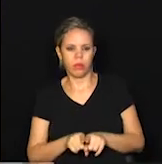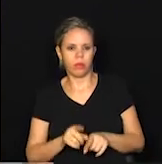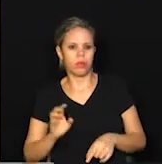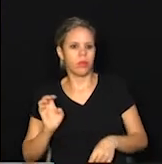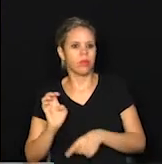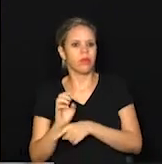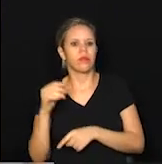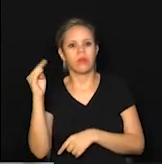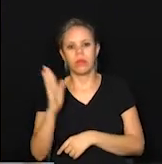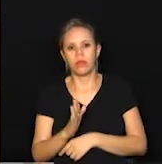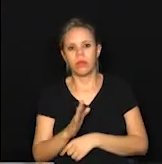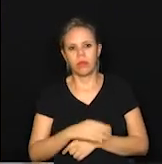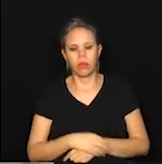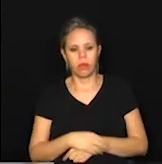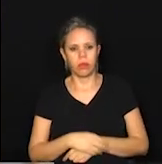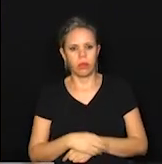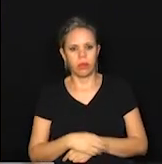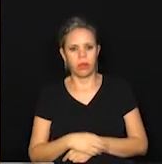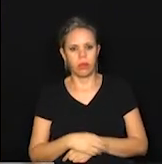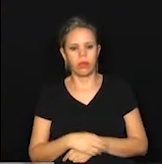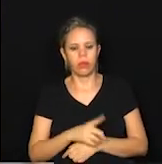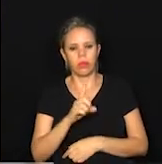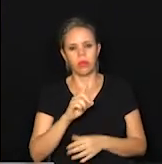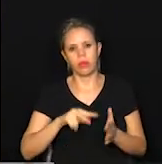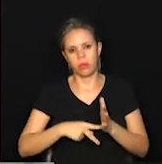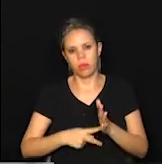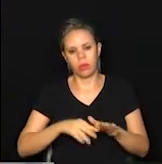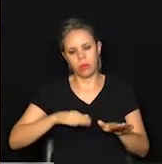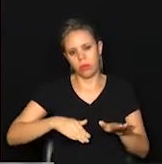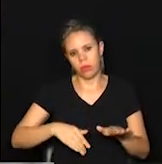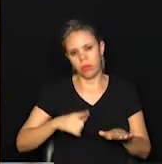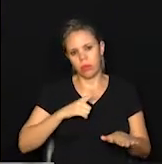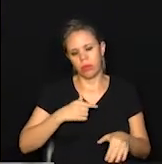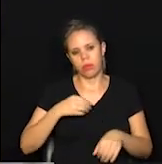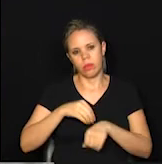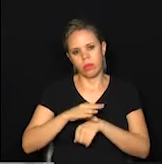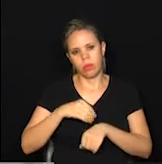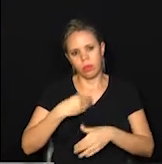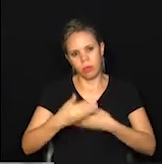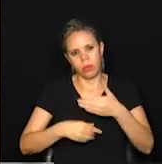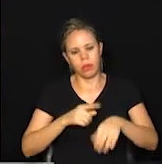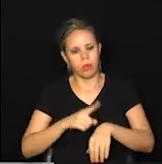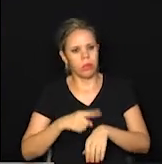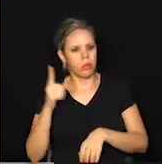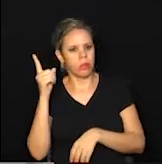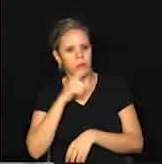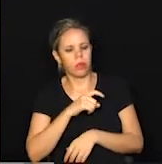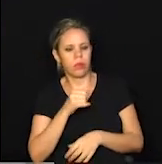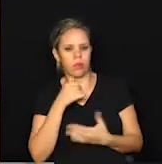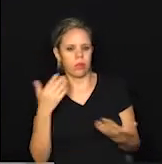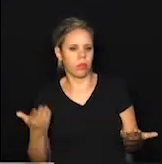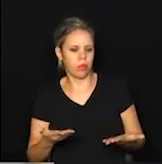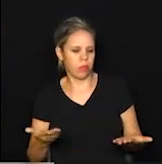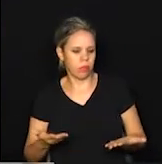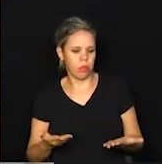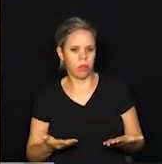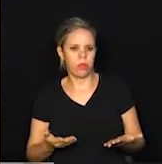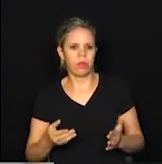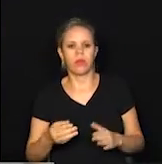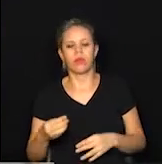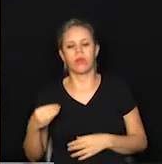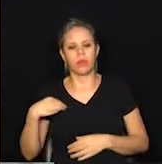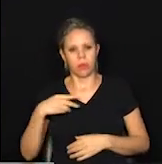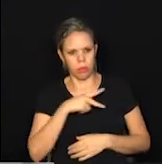Estado e no Brasil. Como dirigente também do Sindicato de Clubes, a gente está passando por esse momento difícil. Inclusive, hoje saiu a medida